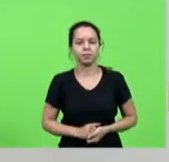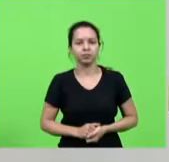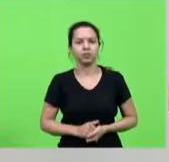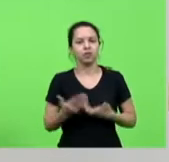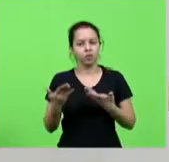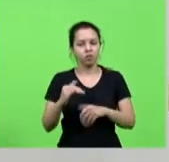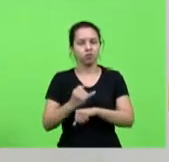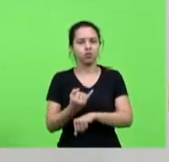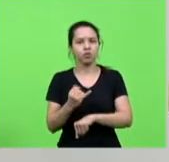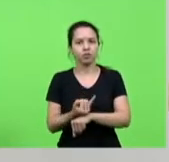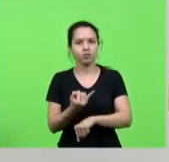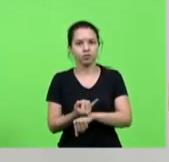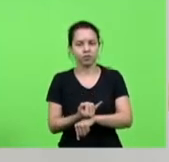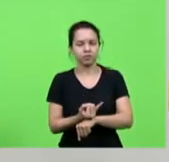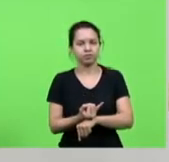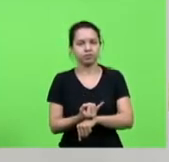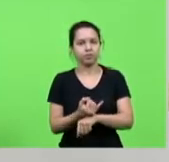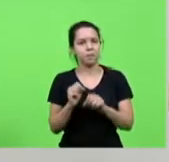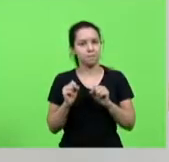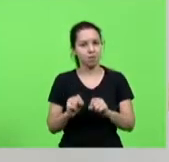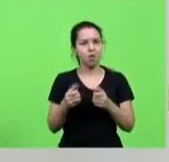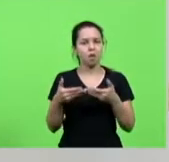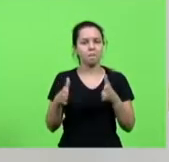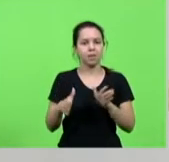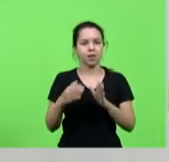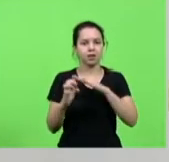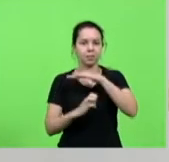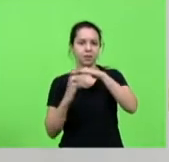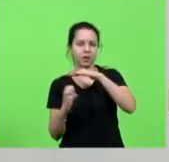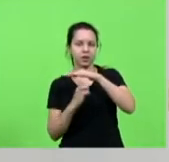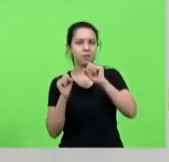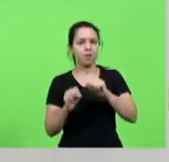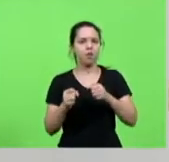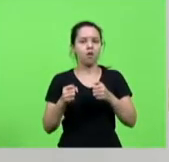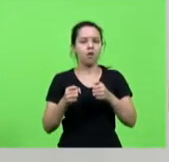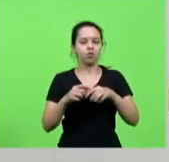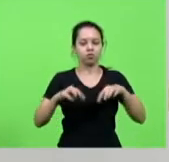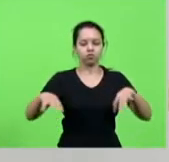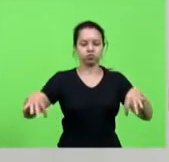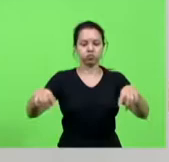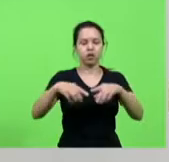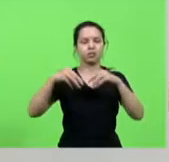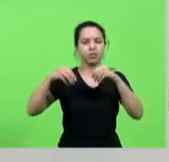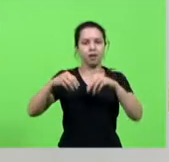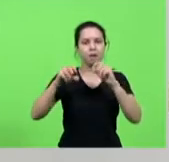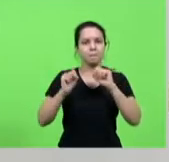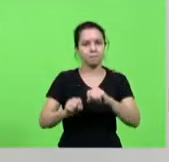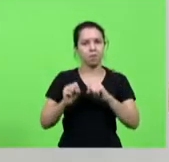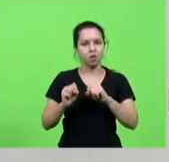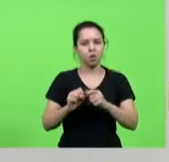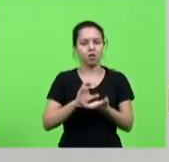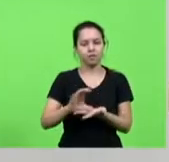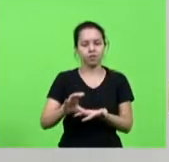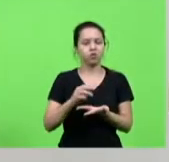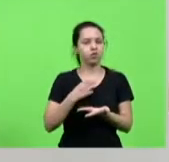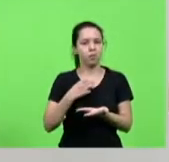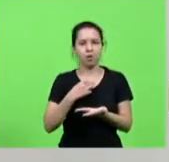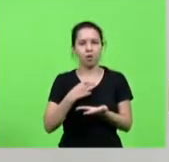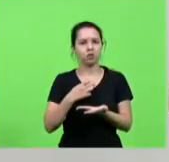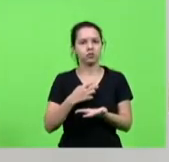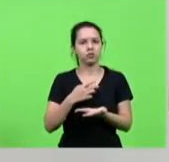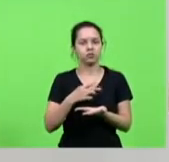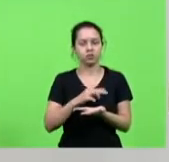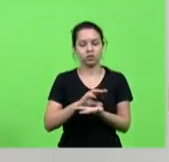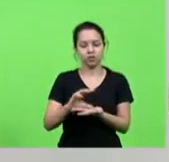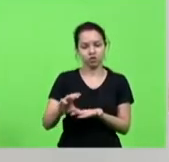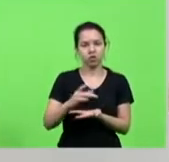Joinville, ou seja, você pode abrir empresas, você pode abrir loteamentos no entorno de Joinville, não precisa investir em saúde, segurança,